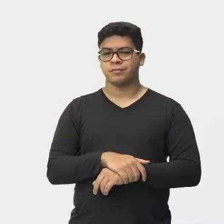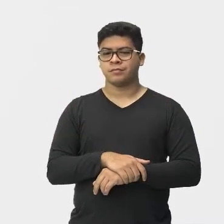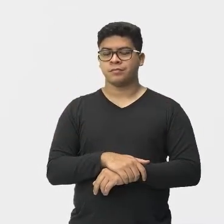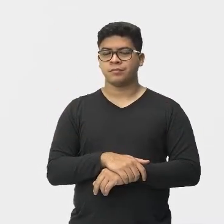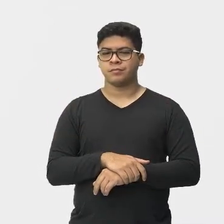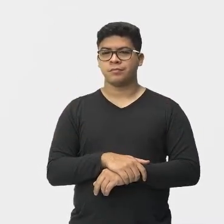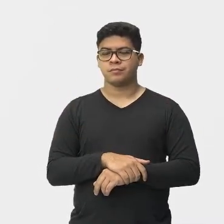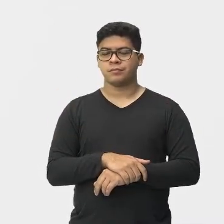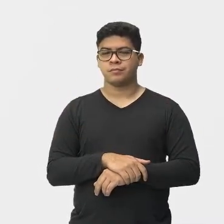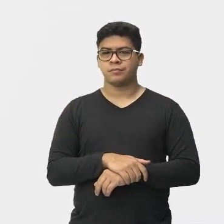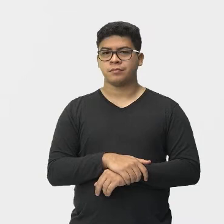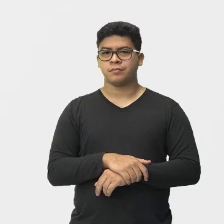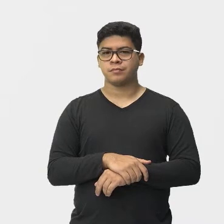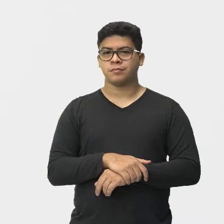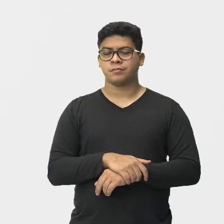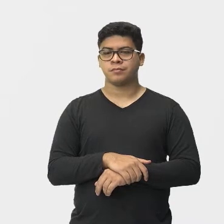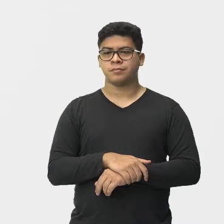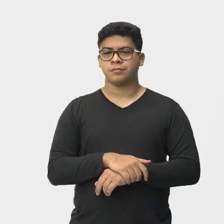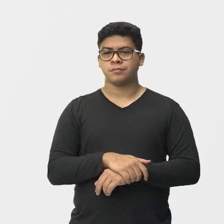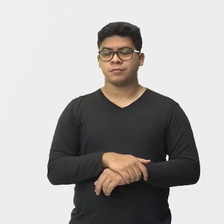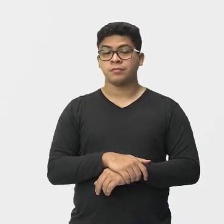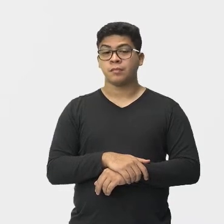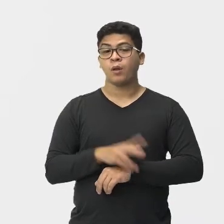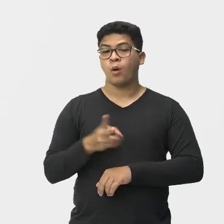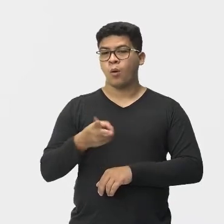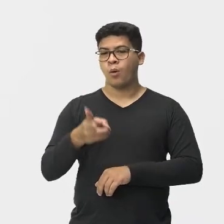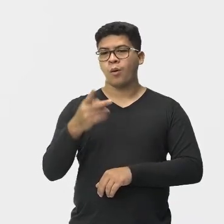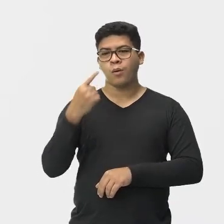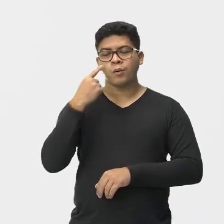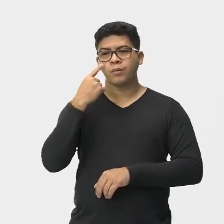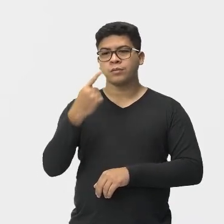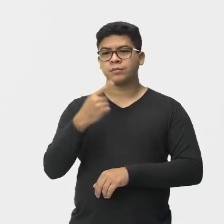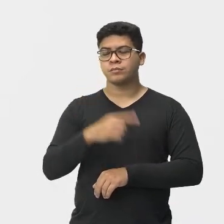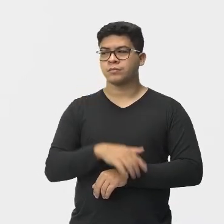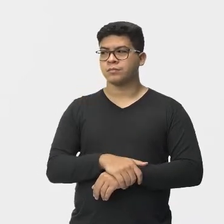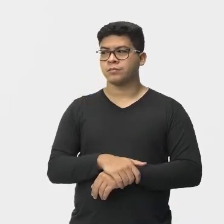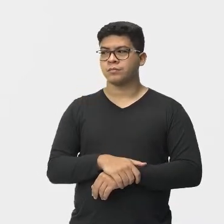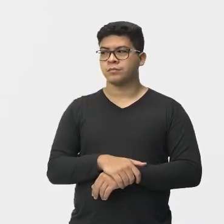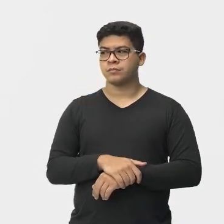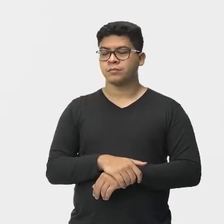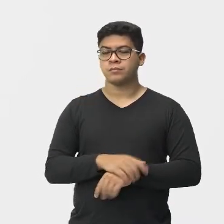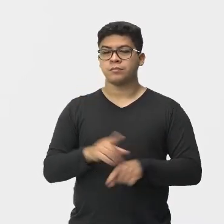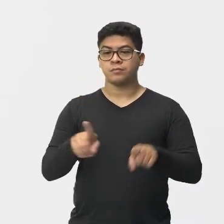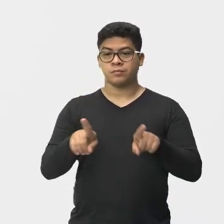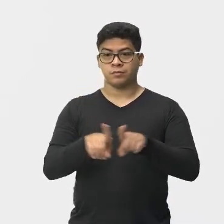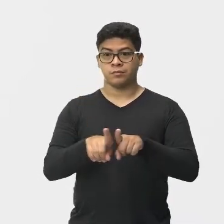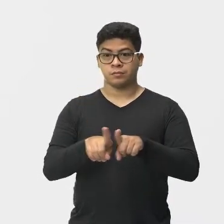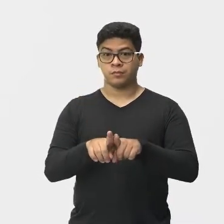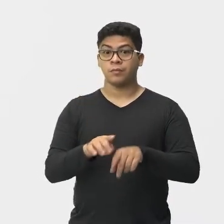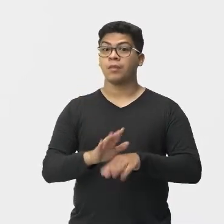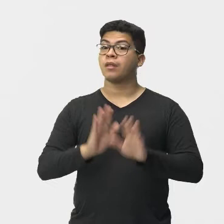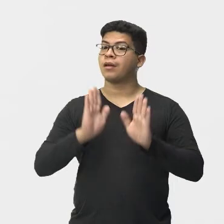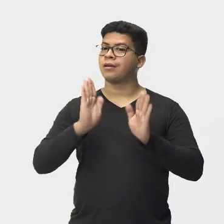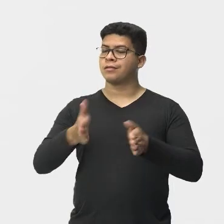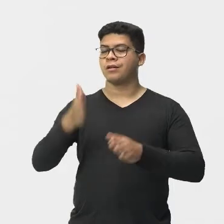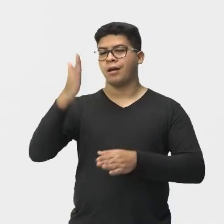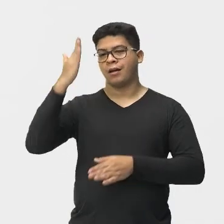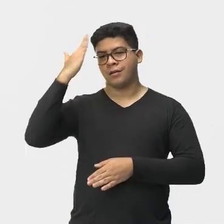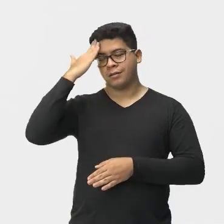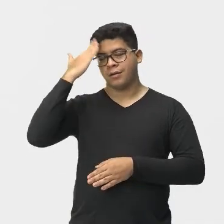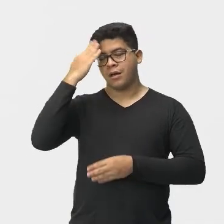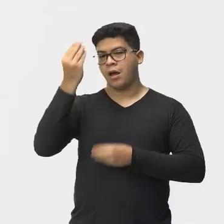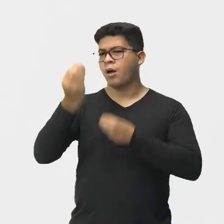semana. Na sequência, nós vamos ver os pronomes complementos indiretos, tá bom? Então, a gente já sabe que